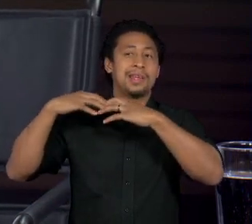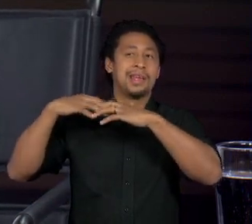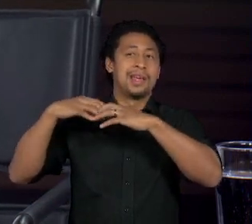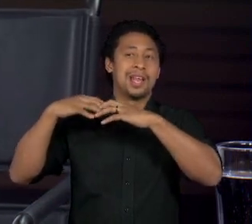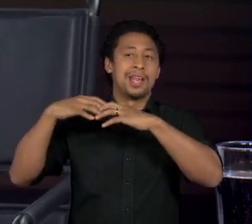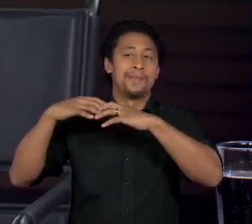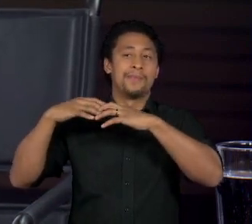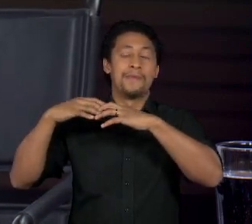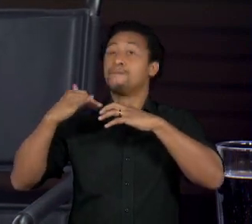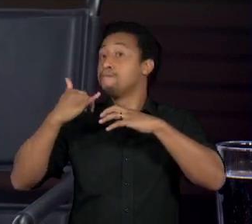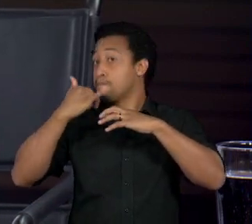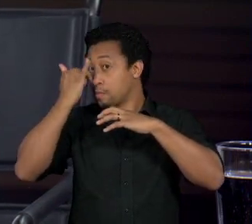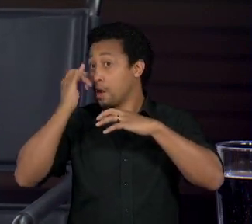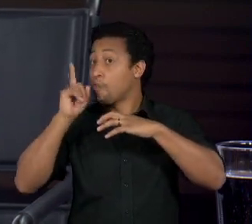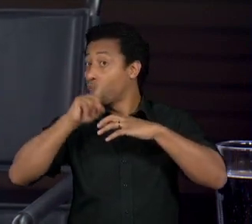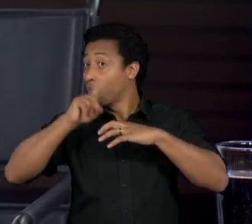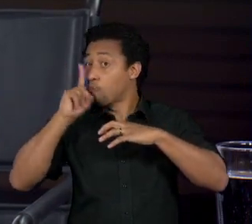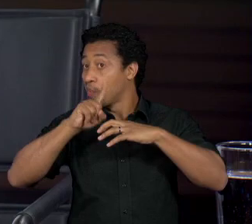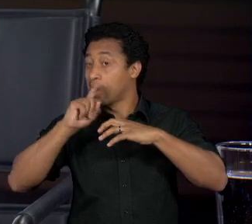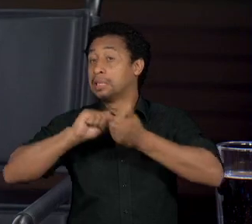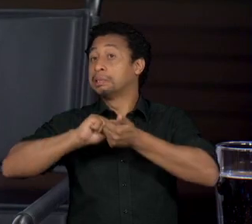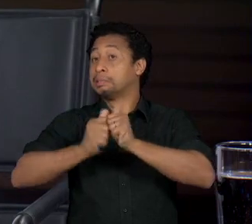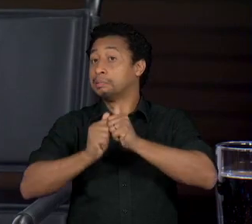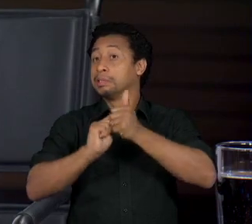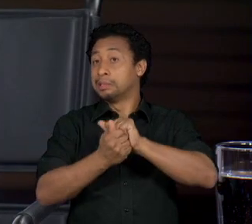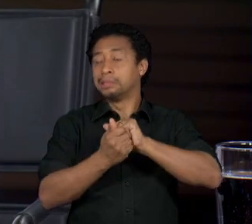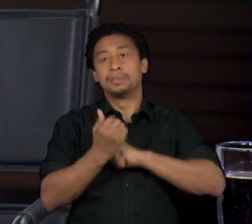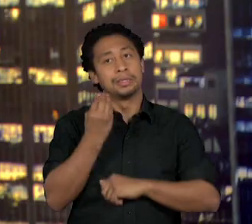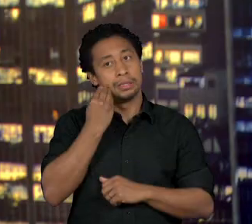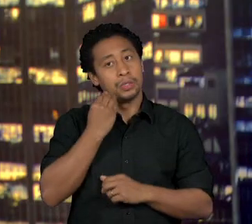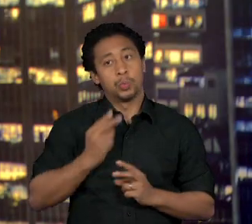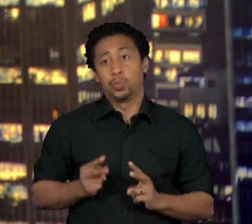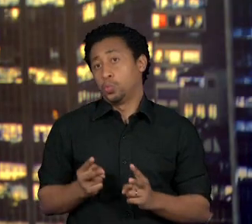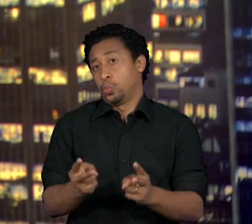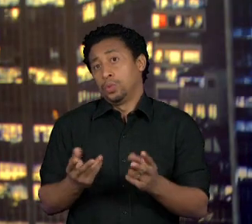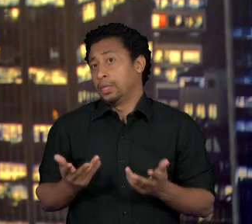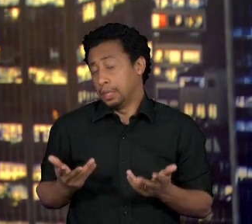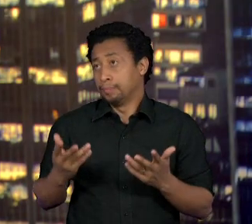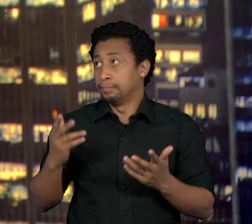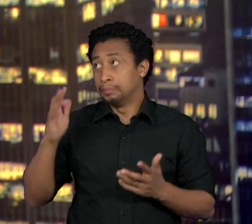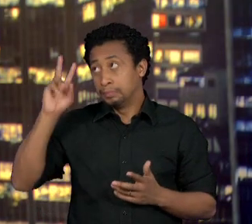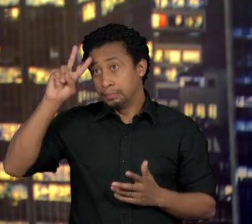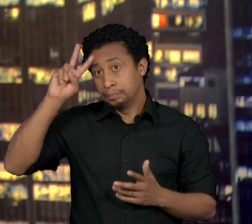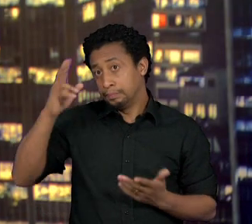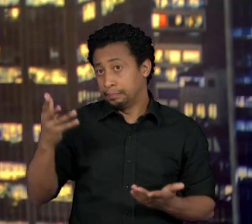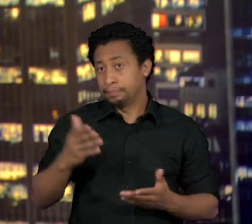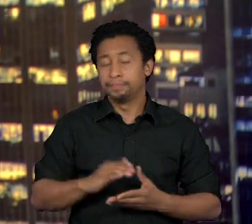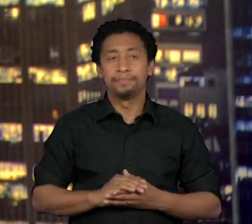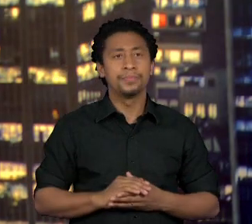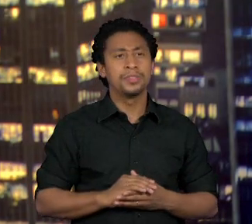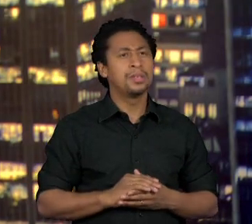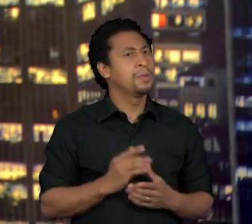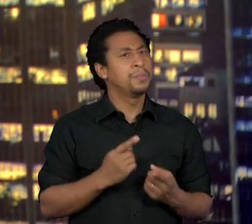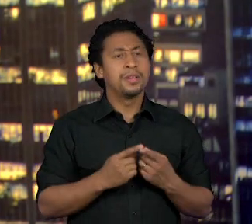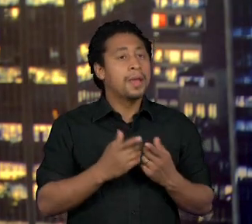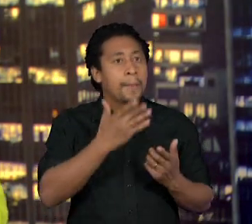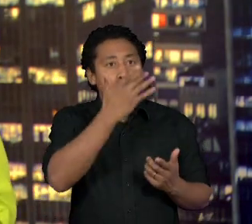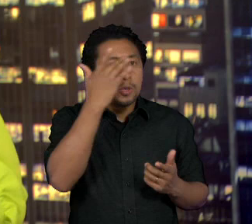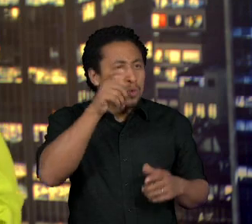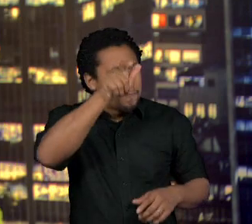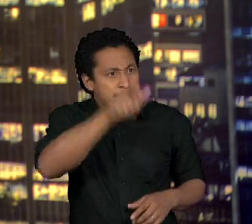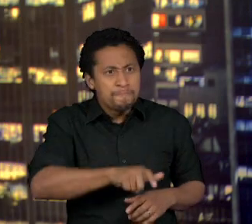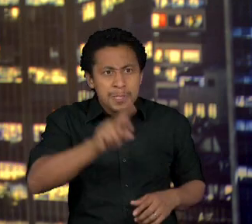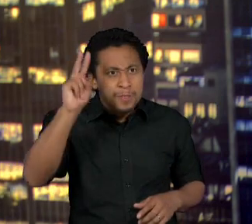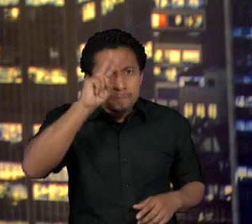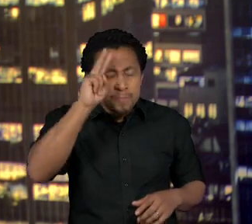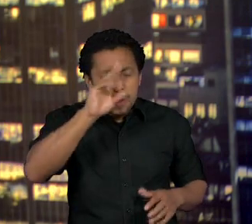falhas, fazer algumas adaptações para lidar com aquelas situações, né? E o que explica, doutor, o fato de algumas pessoas terem uma memória de fato que é